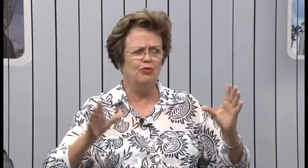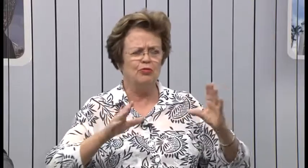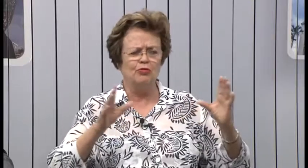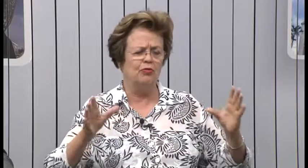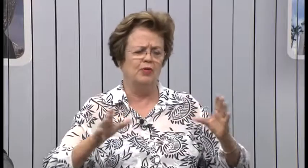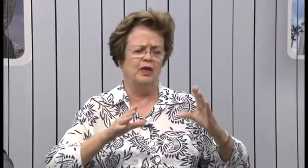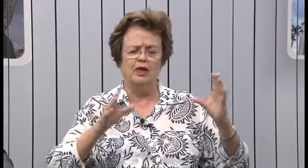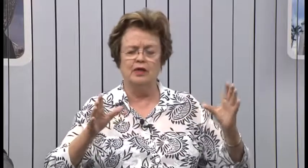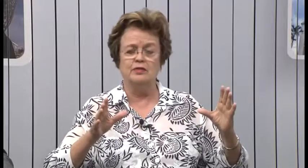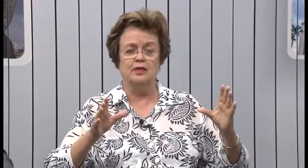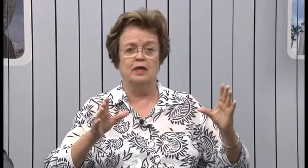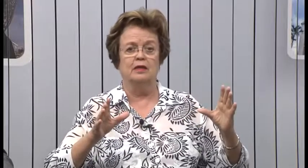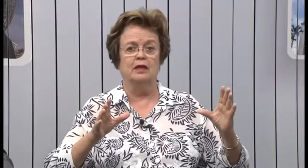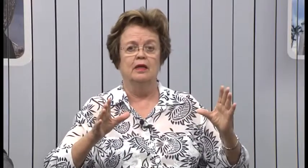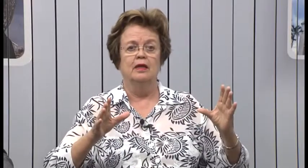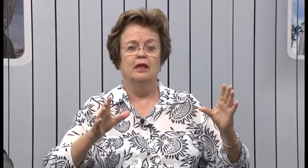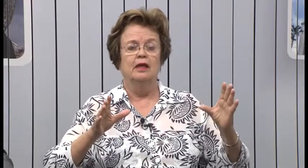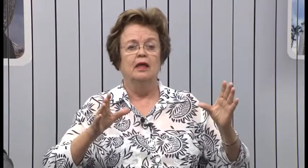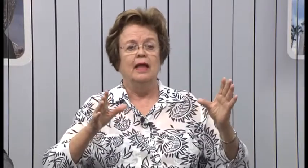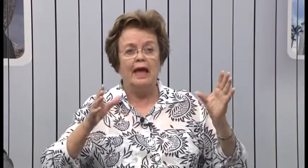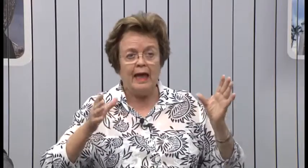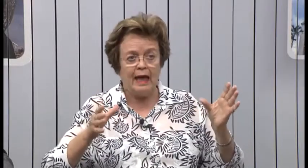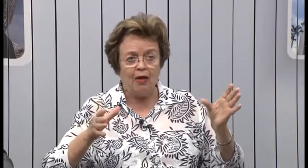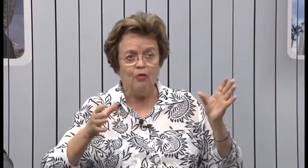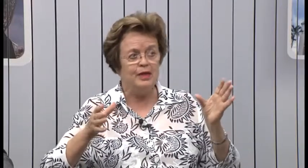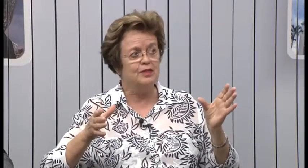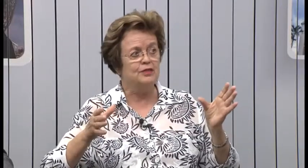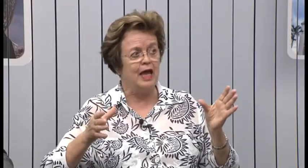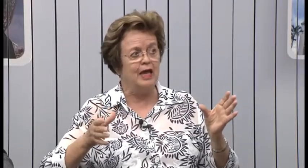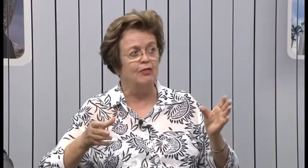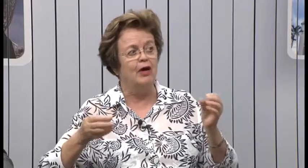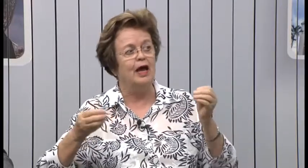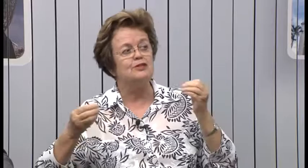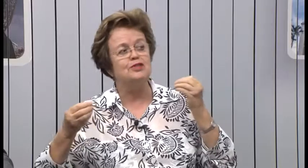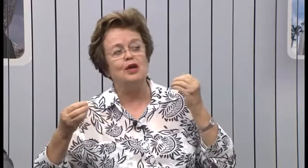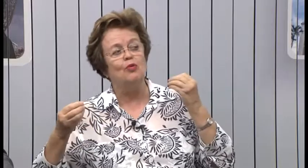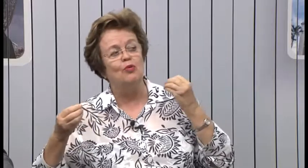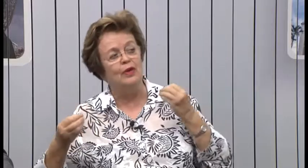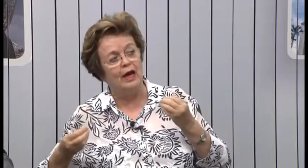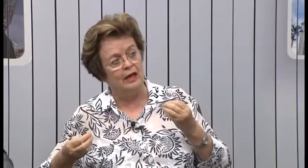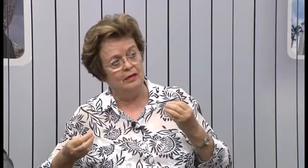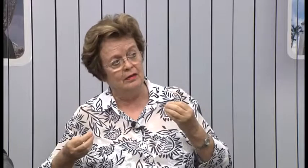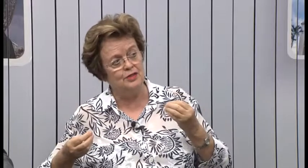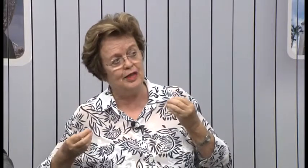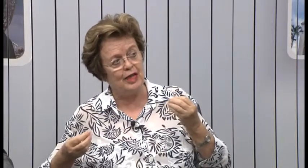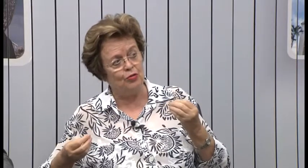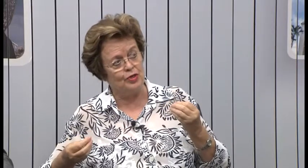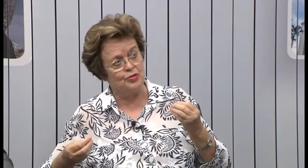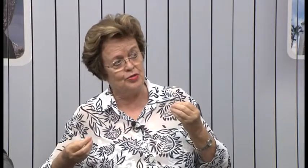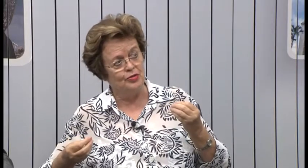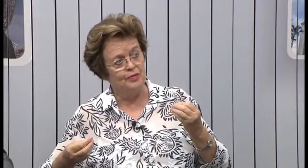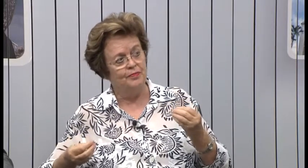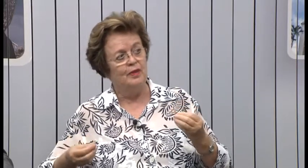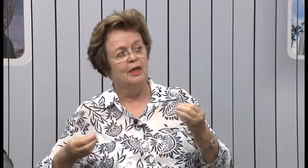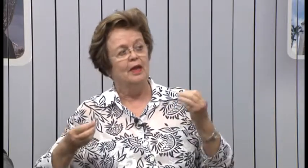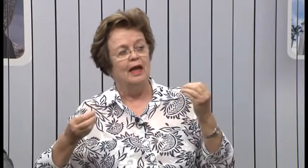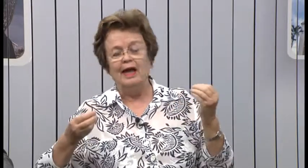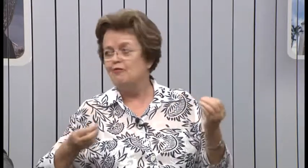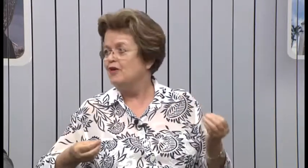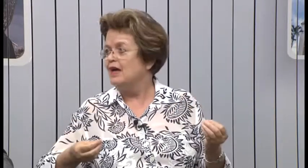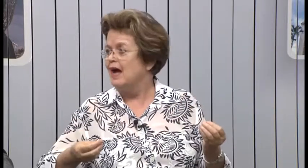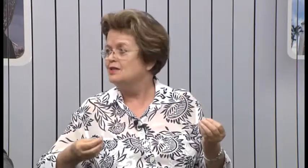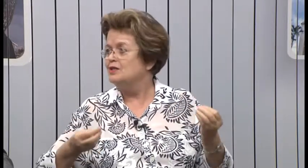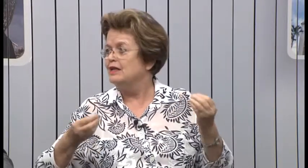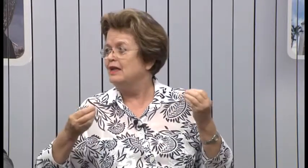resultado muito ruim, etc. E o Ministério assegura, escrito isso,